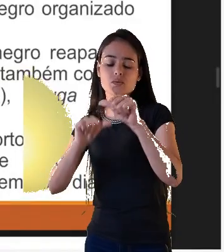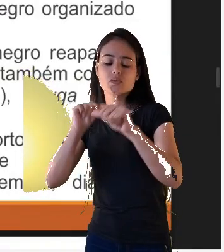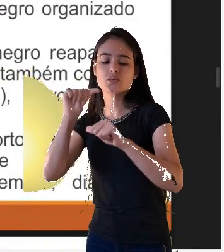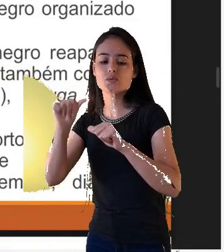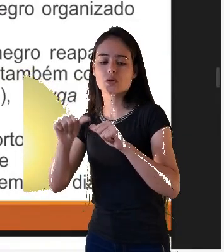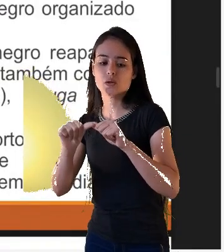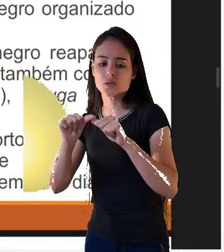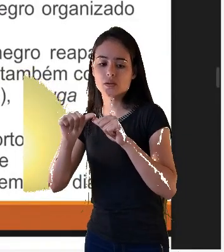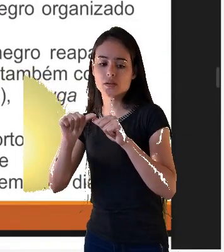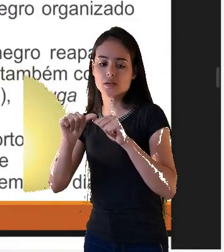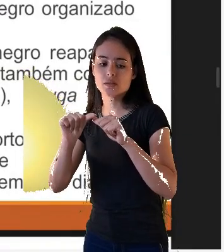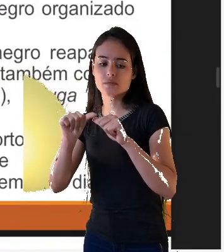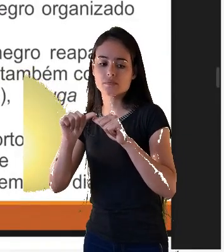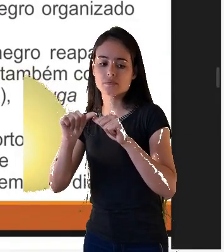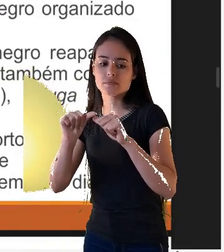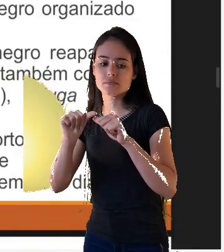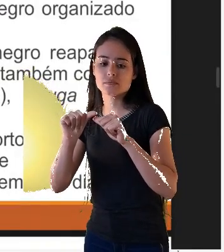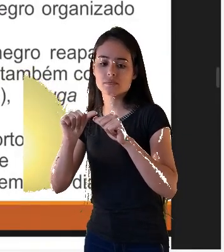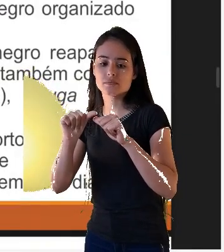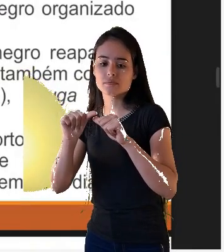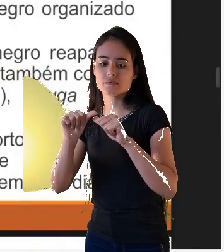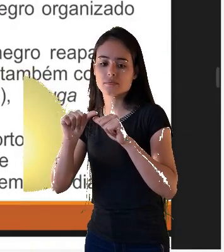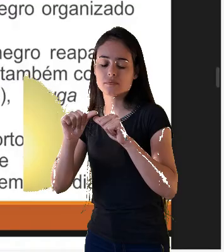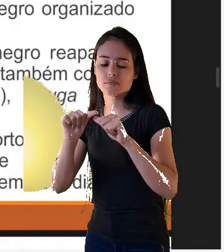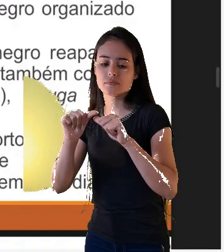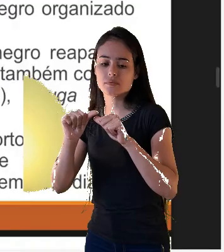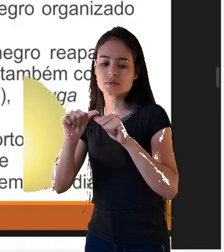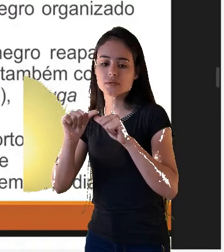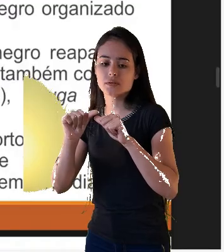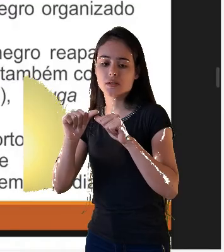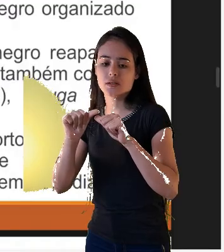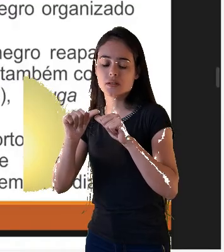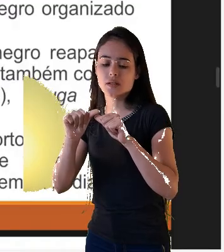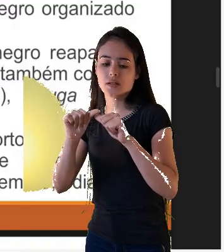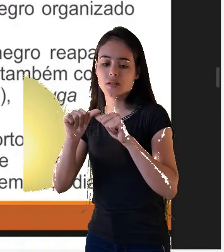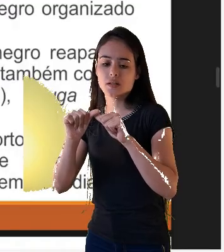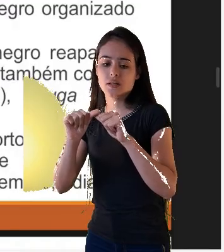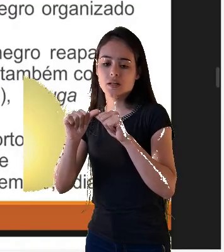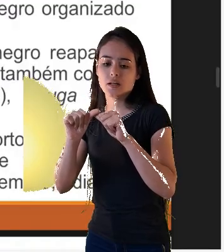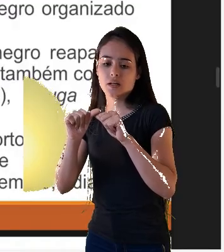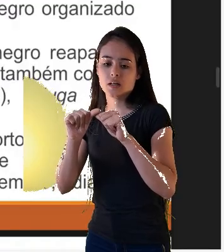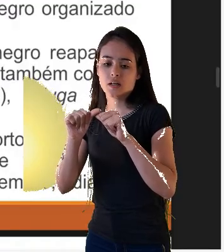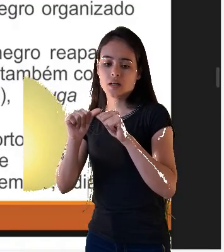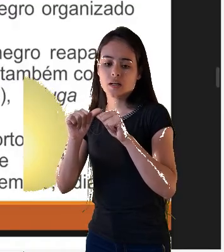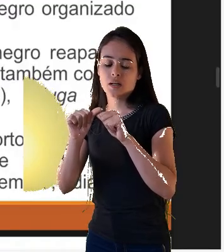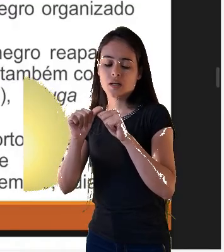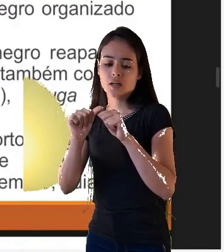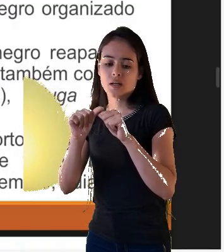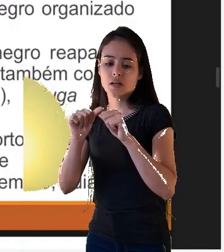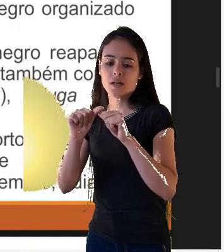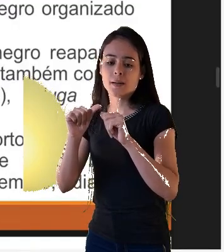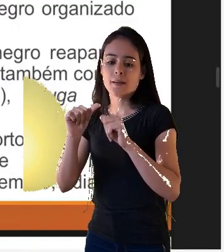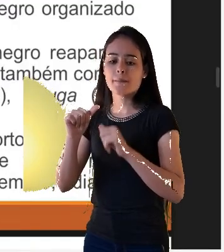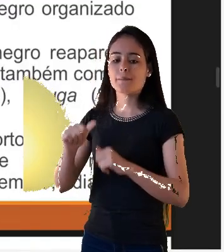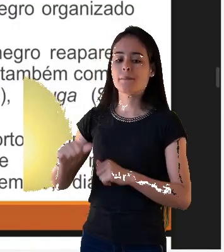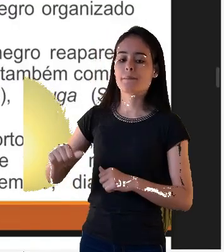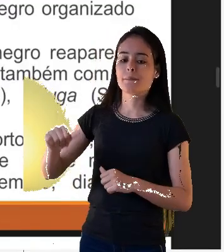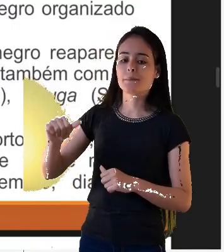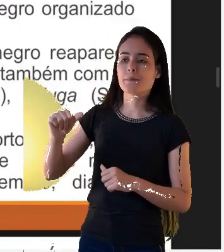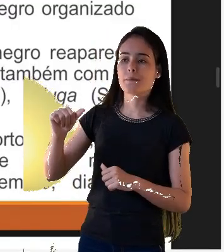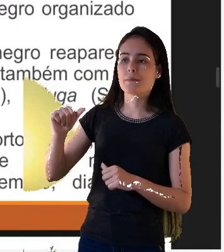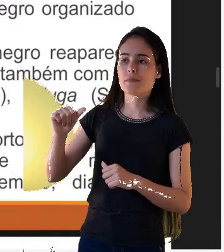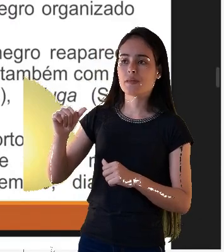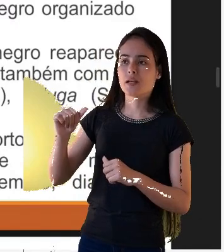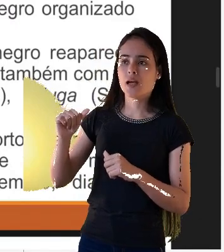de maio, ainda hoje, ele é uma data importante, porque, como eu comentei, né, apesar de